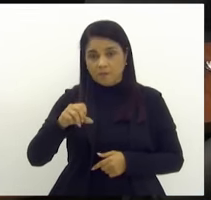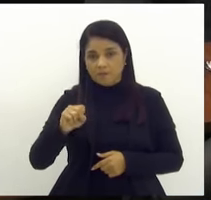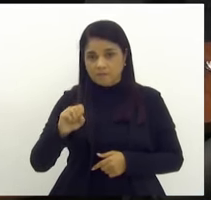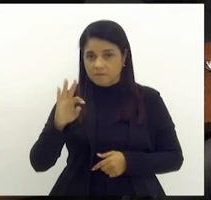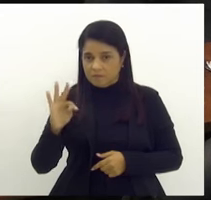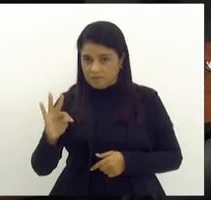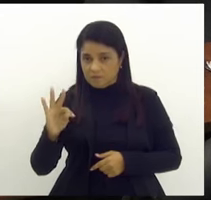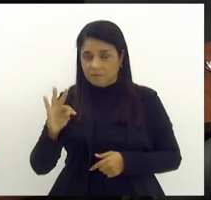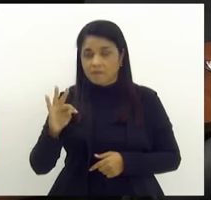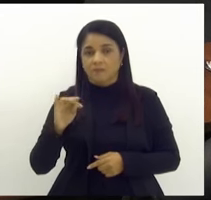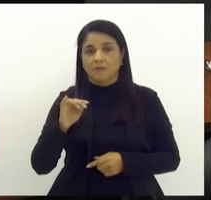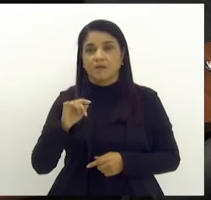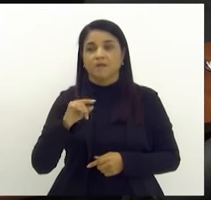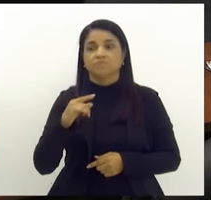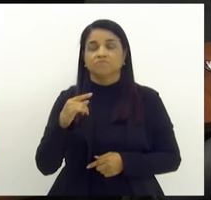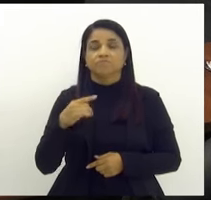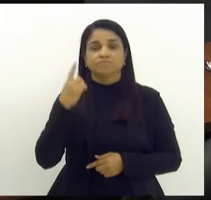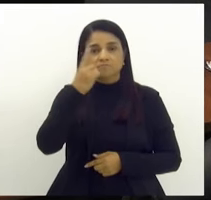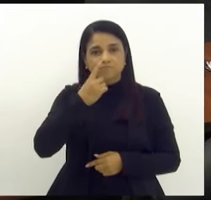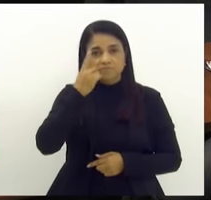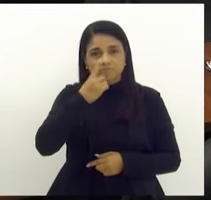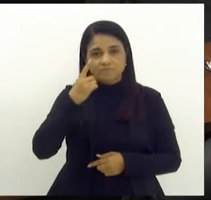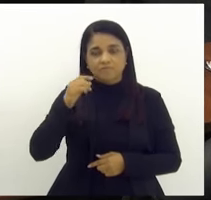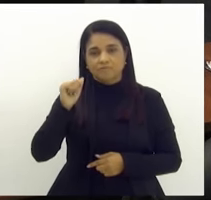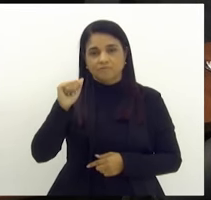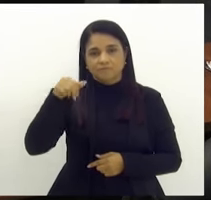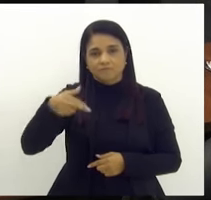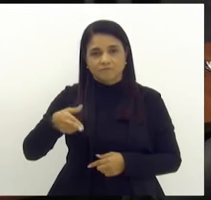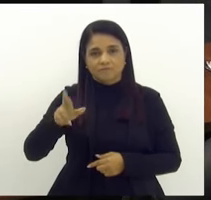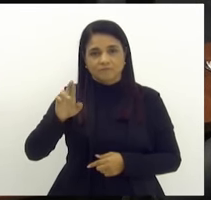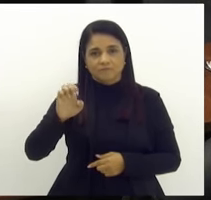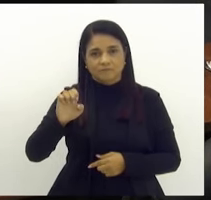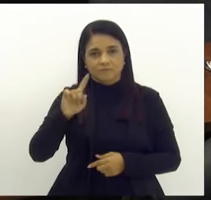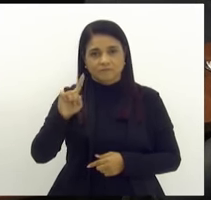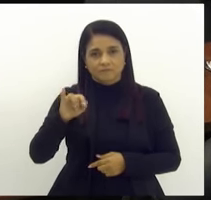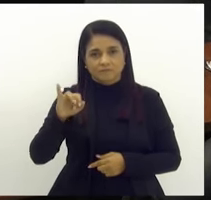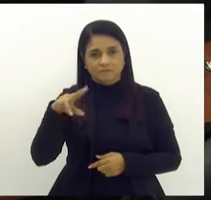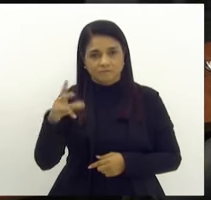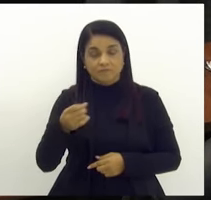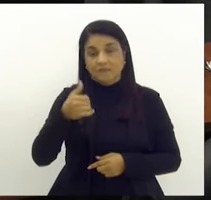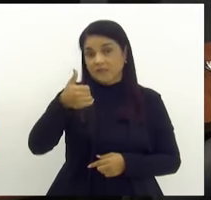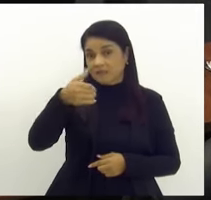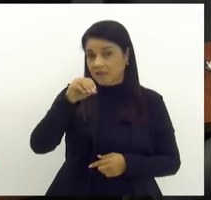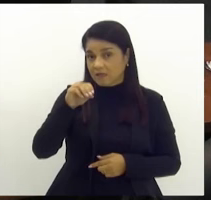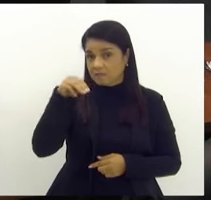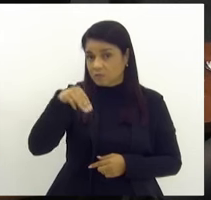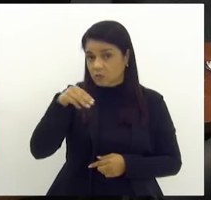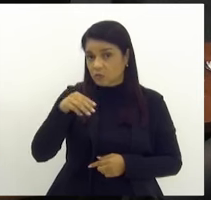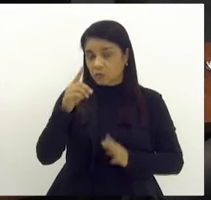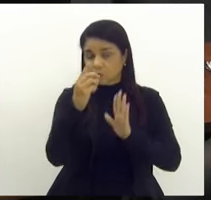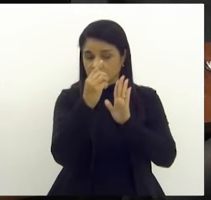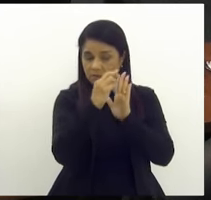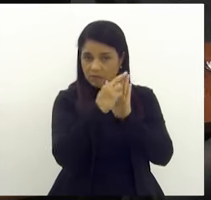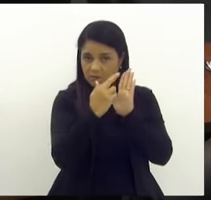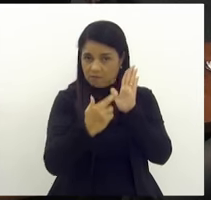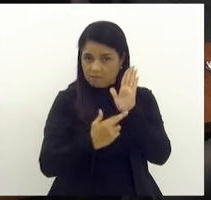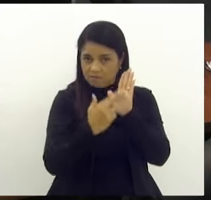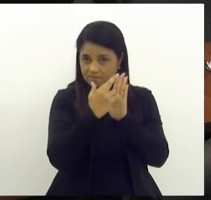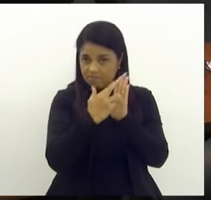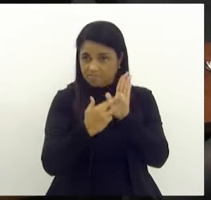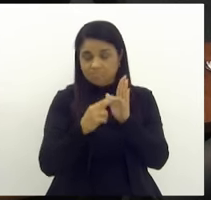MST Deputado Andrezinho vossa excelência dispõe de 10 minutos do tempo regimental pode usar a Tribuna prefere daí